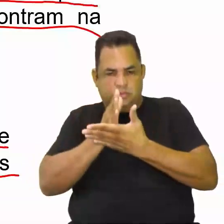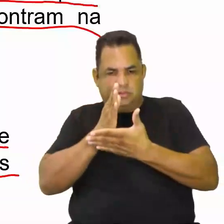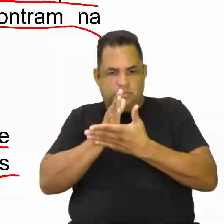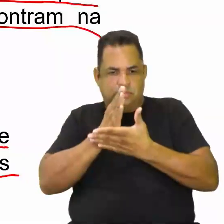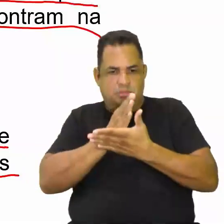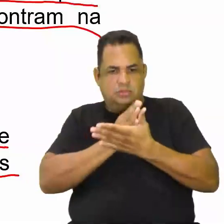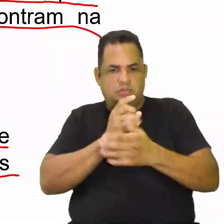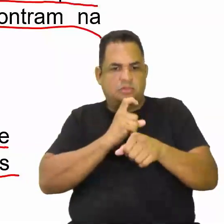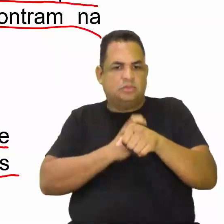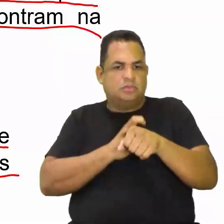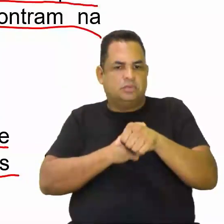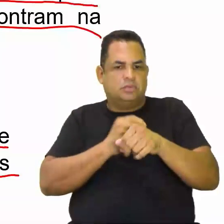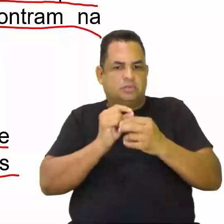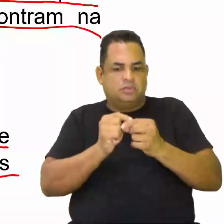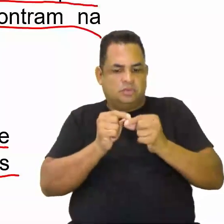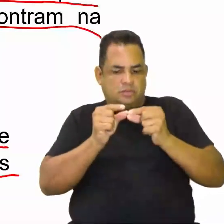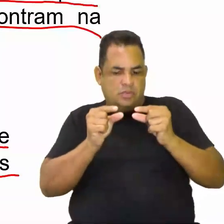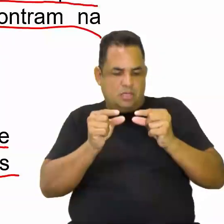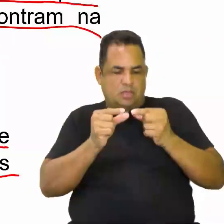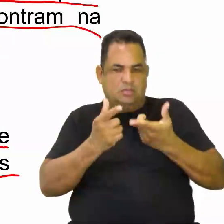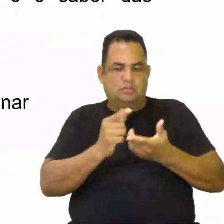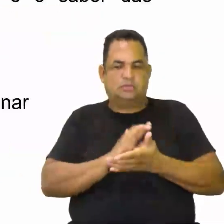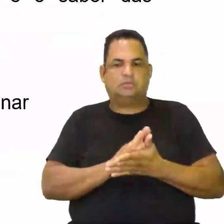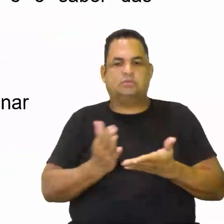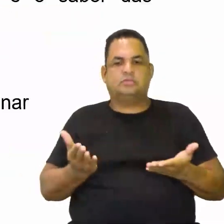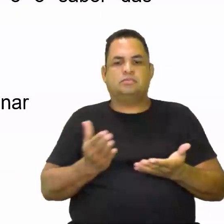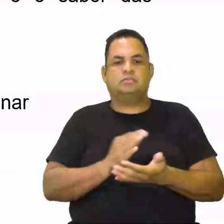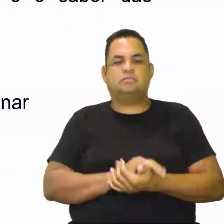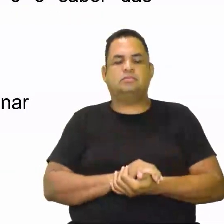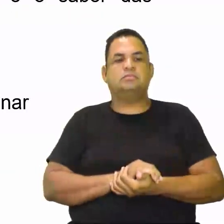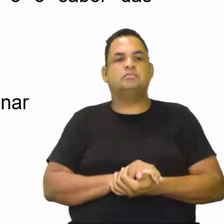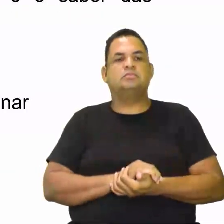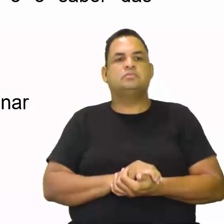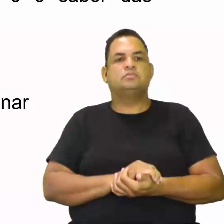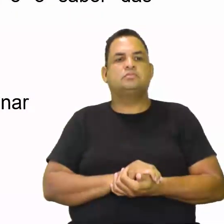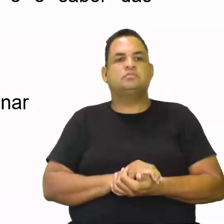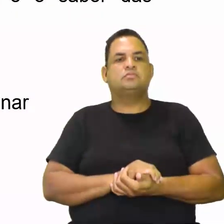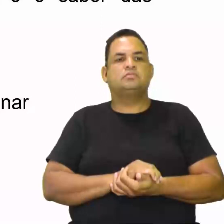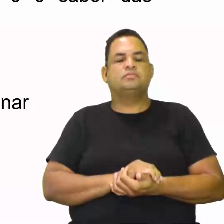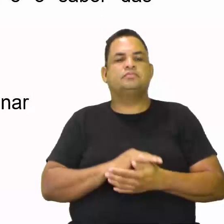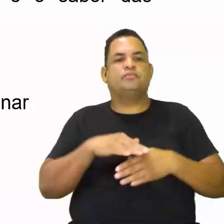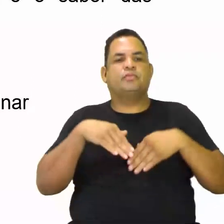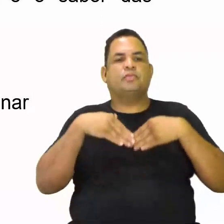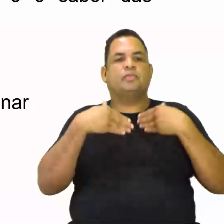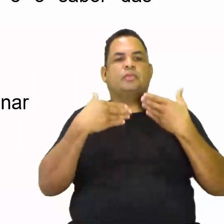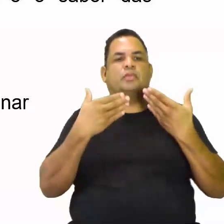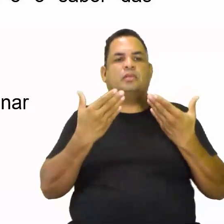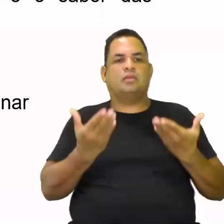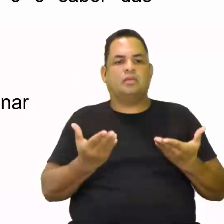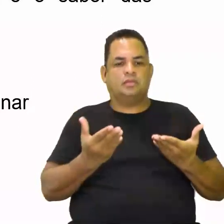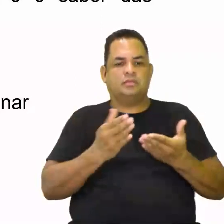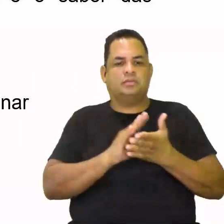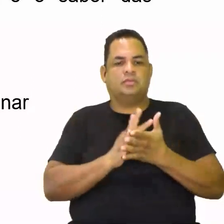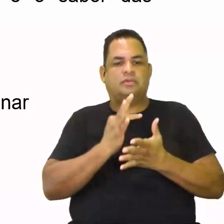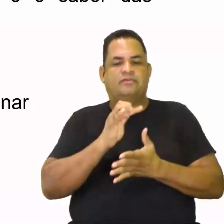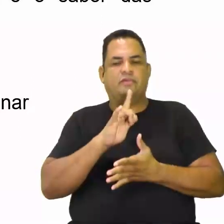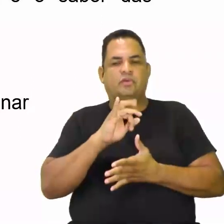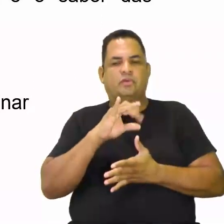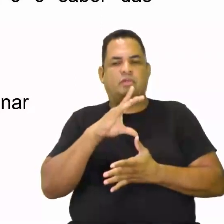sólidas em flocos maiores, tá bom? Sendo assim, quando sai da